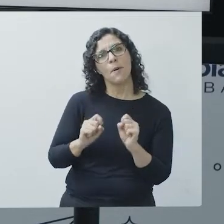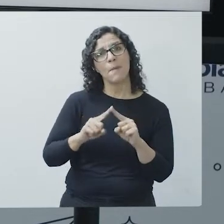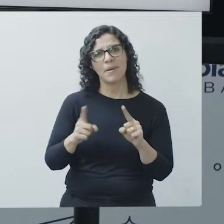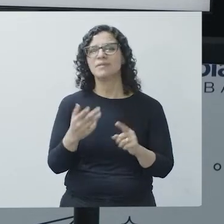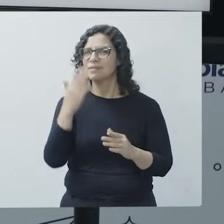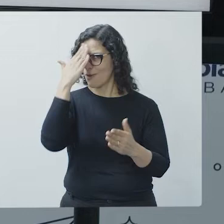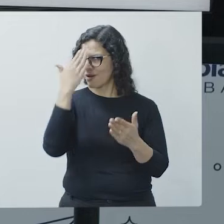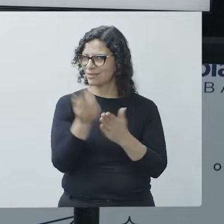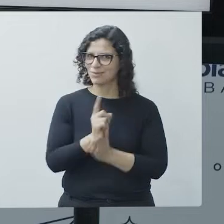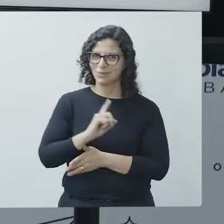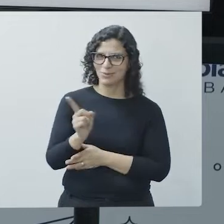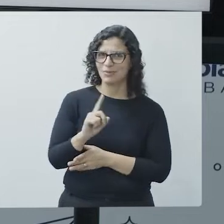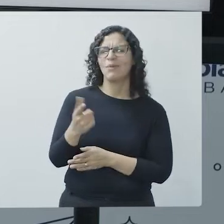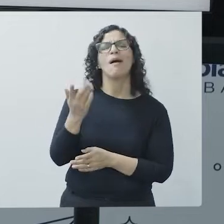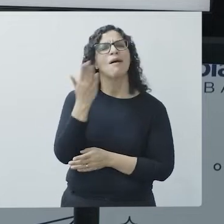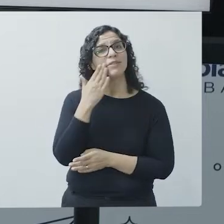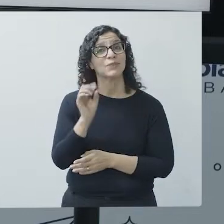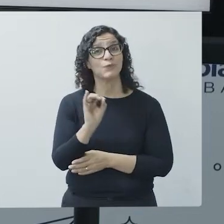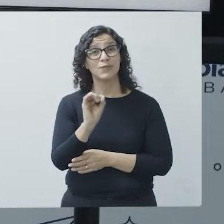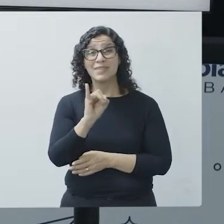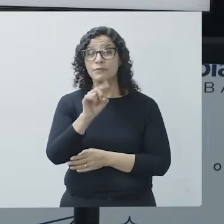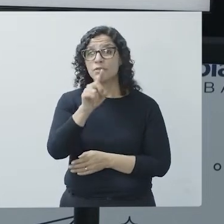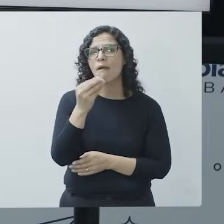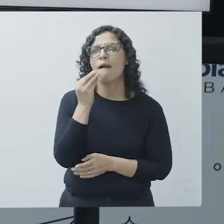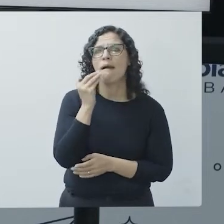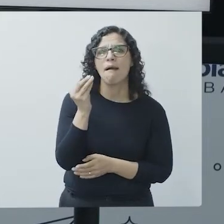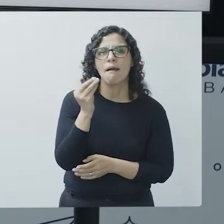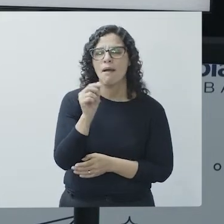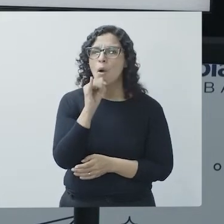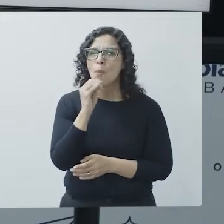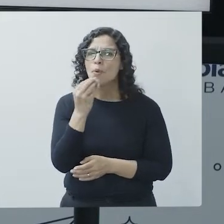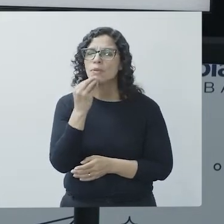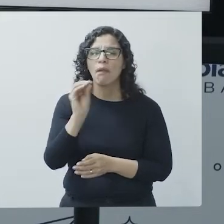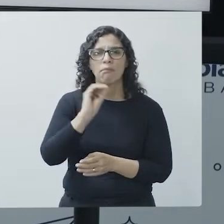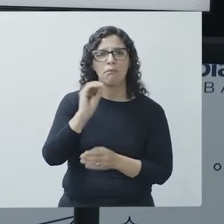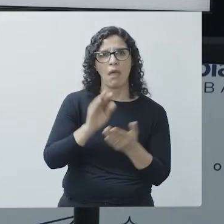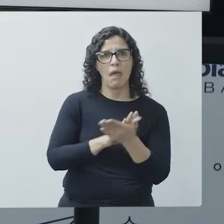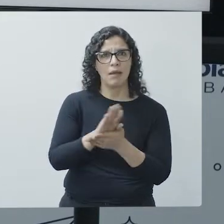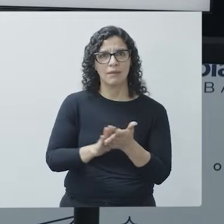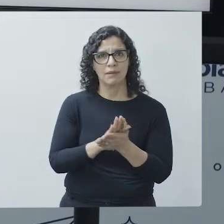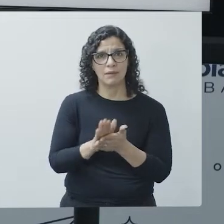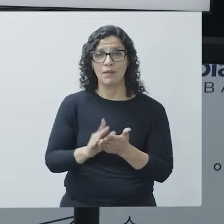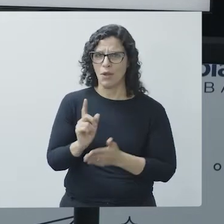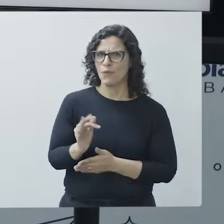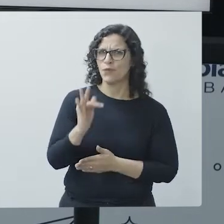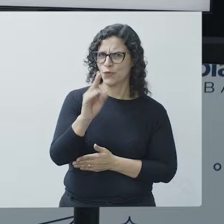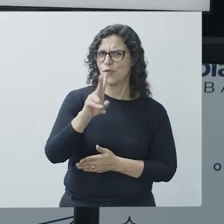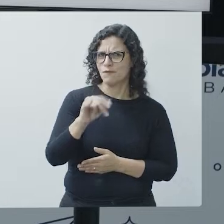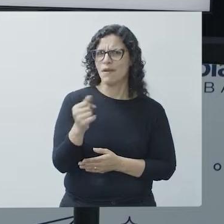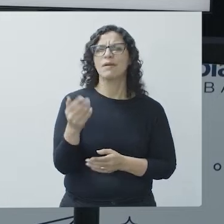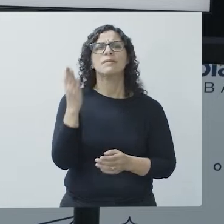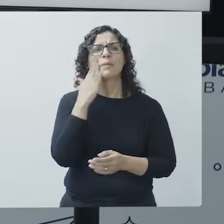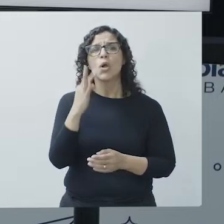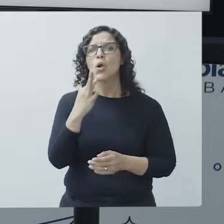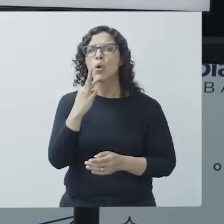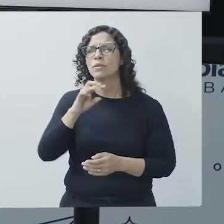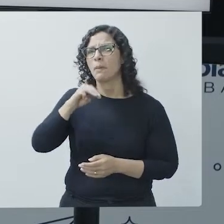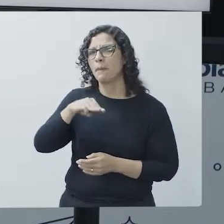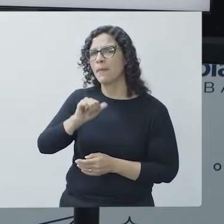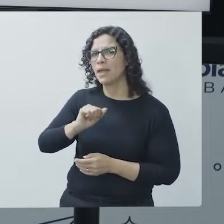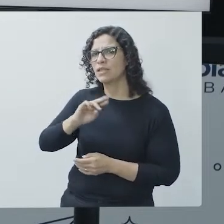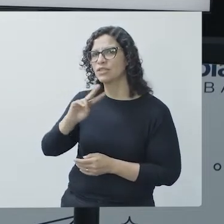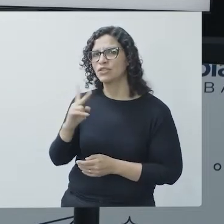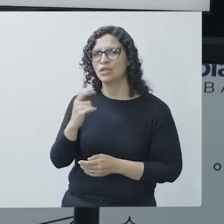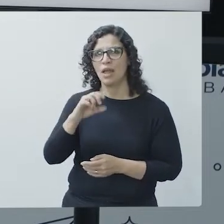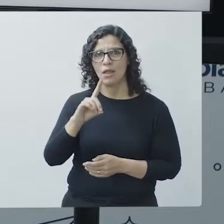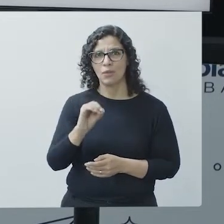mas acredito que não. Tá? Se não aconteceu ainda, vai acontecer. Você vai ouvir muito falar desse autor Machado de Assis.